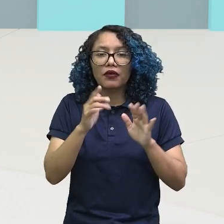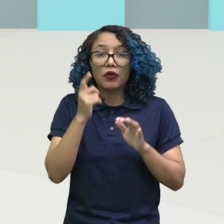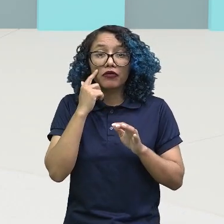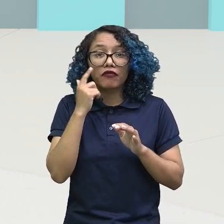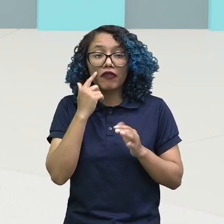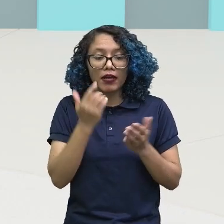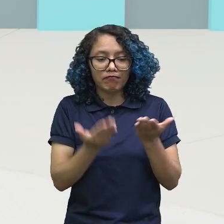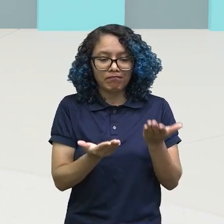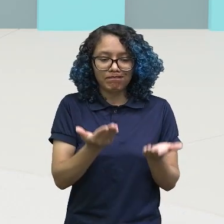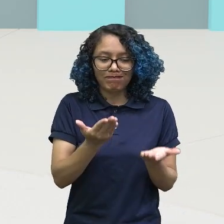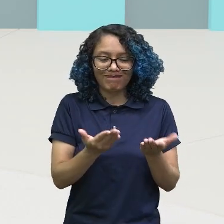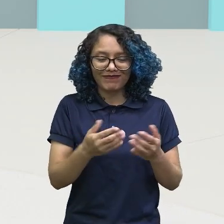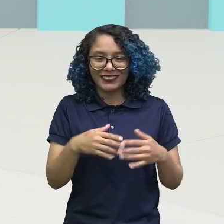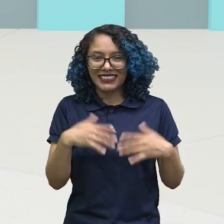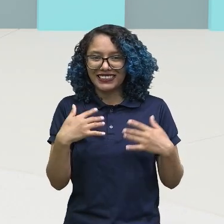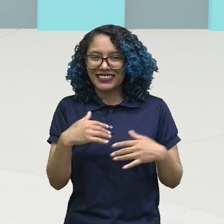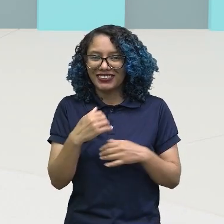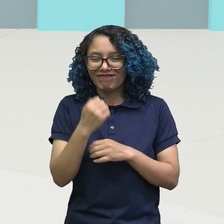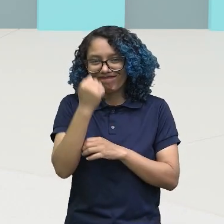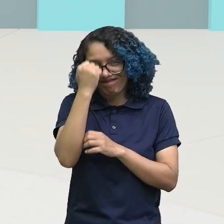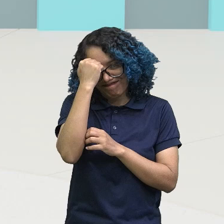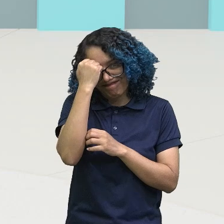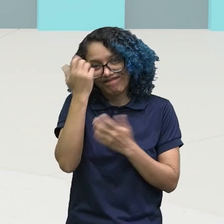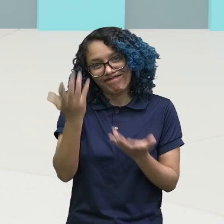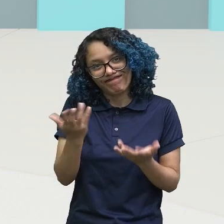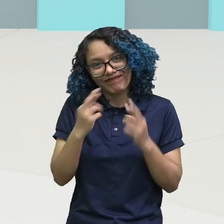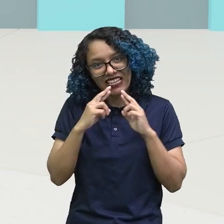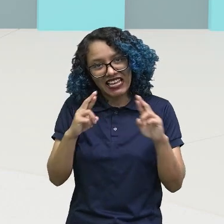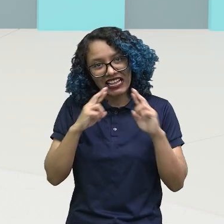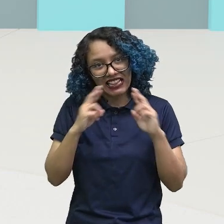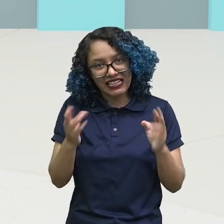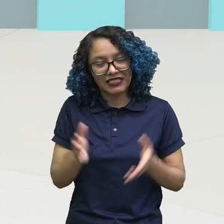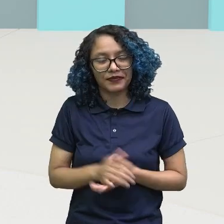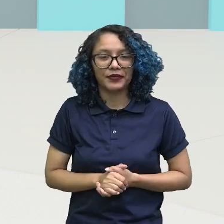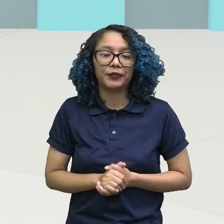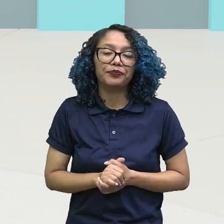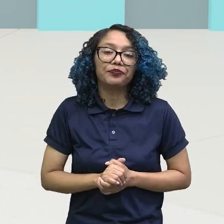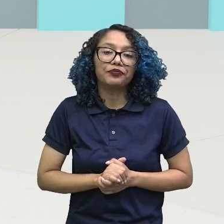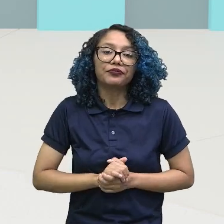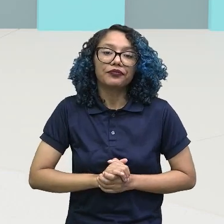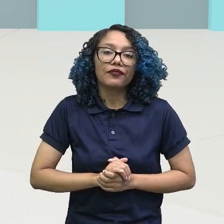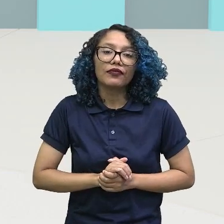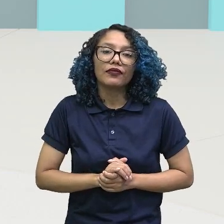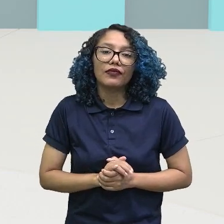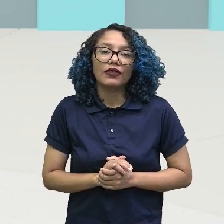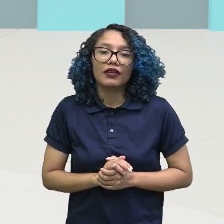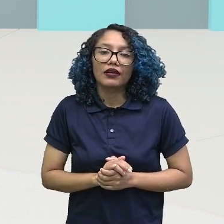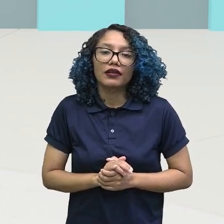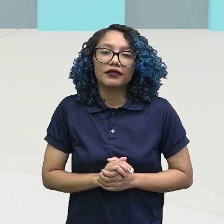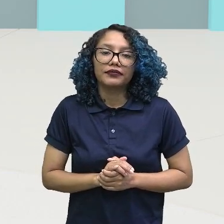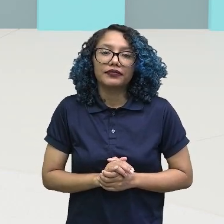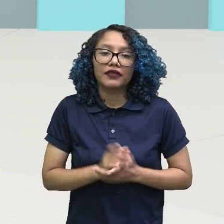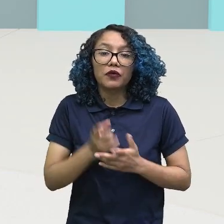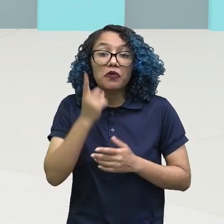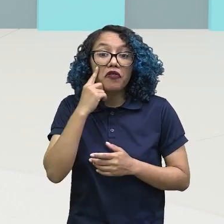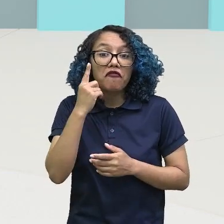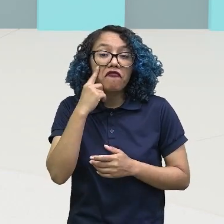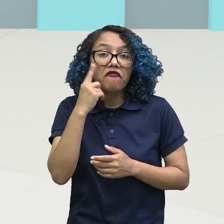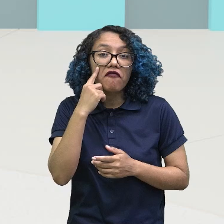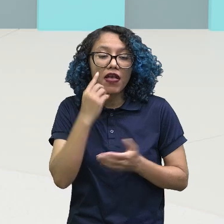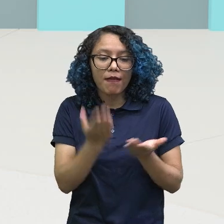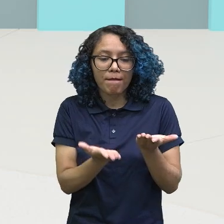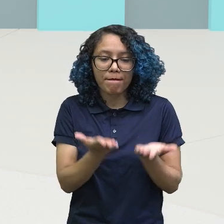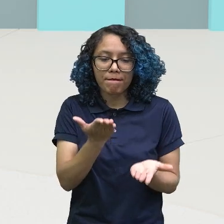peso, sempre se lamenta. Então, observe que na segunda oração, aí, quando verifica seu peso, nós